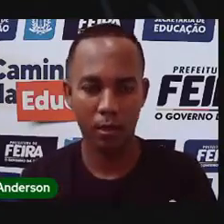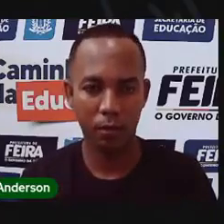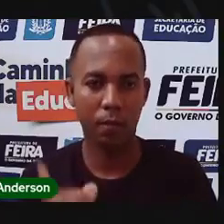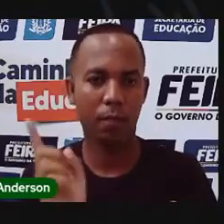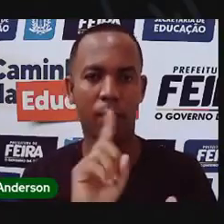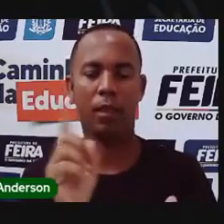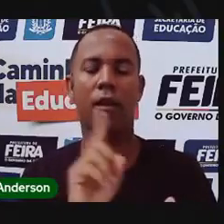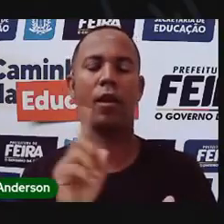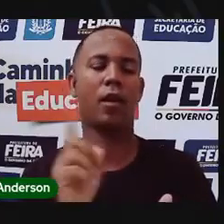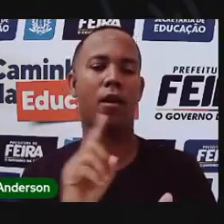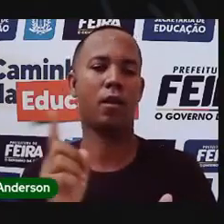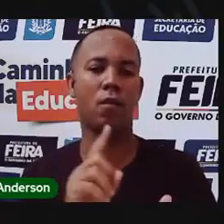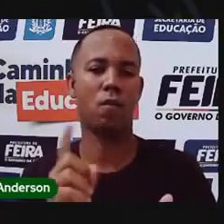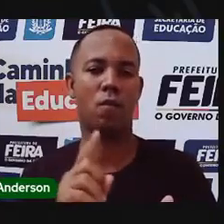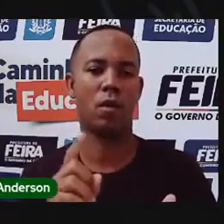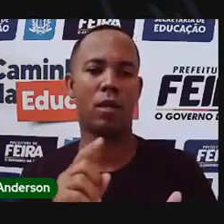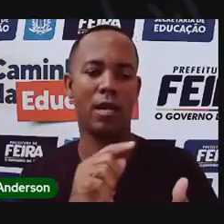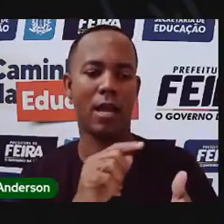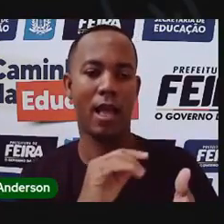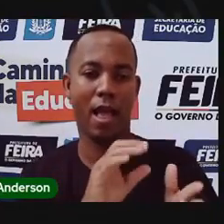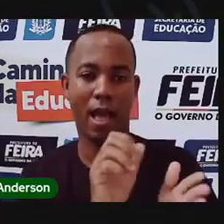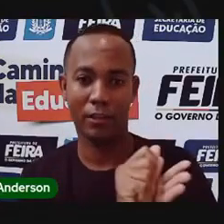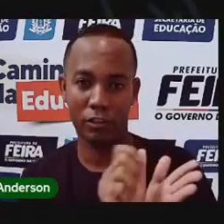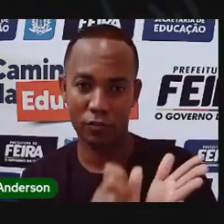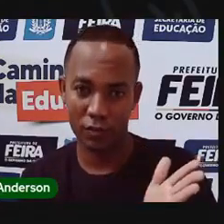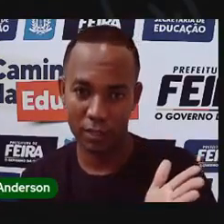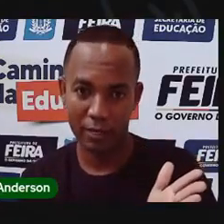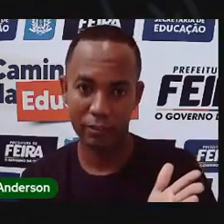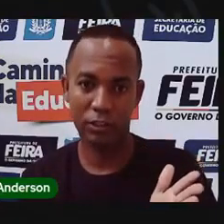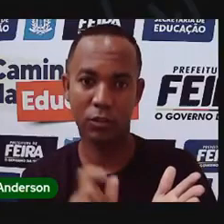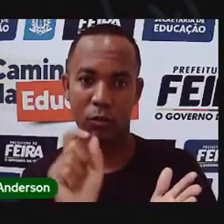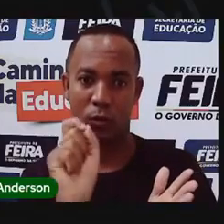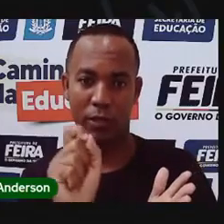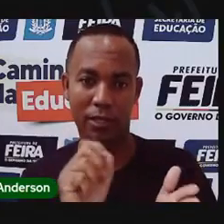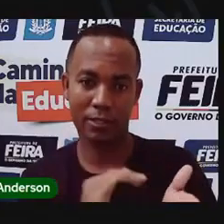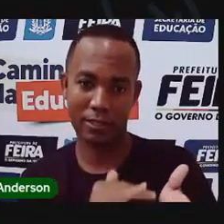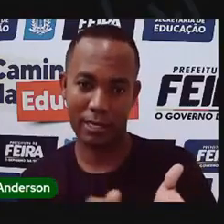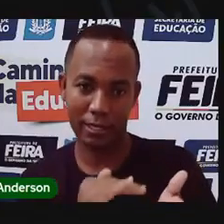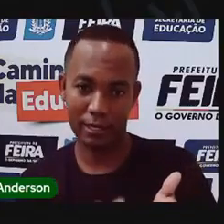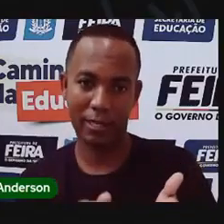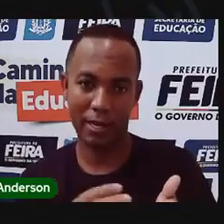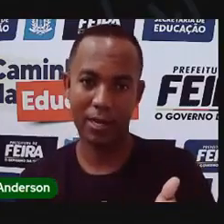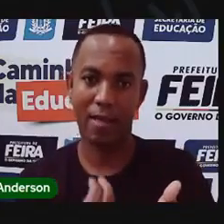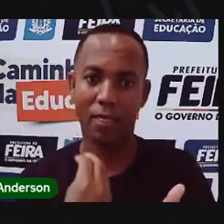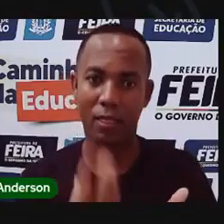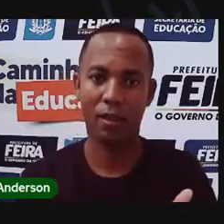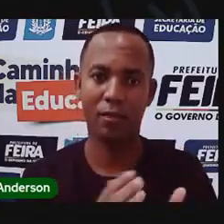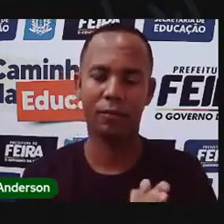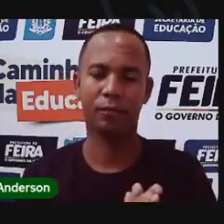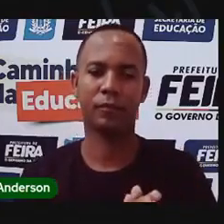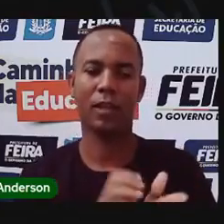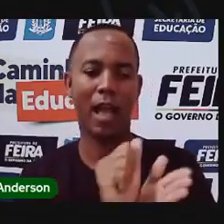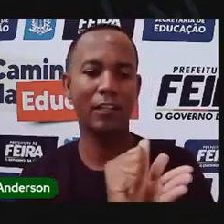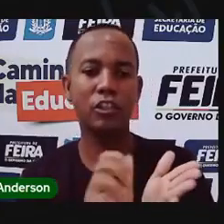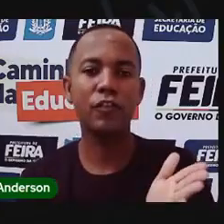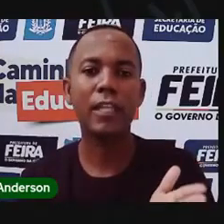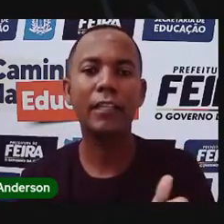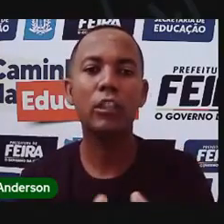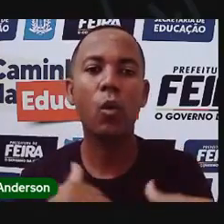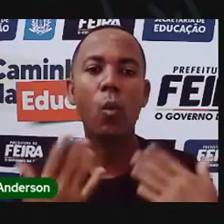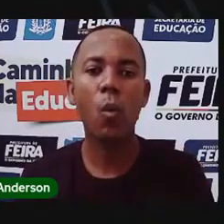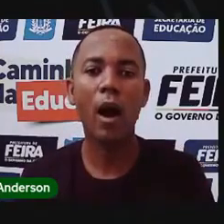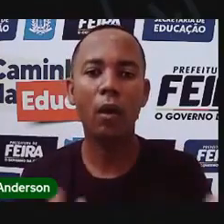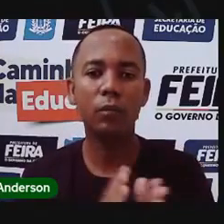encontravam com frequência na sala de aula. É a atividade que a Seduc está mandando para vocês. E que atividade é essa, Pró